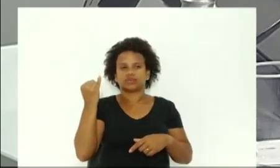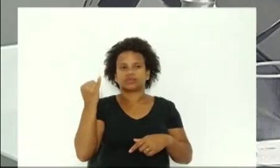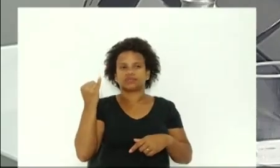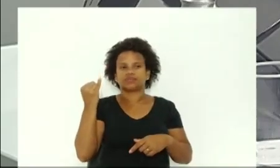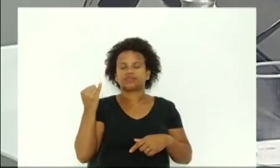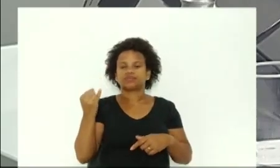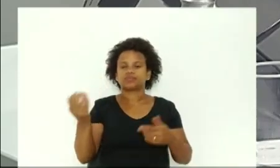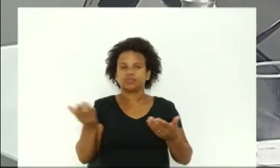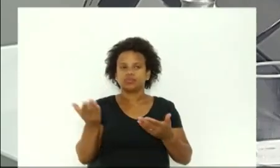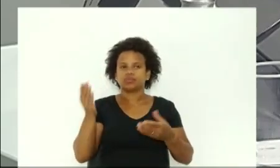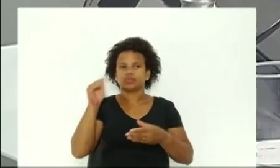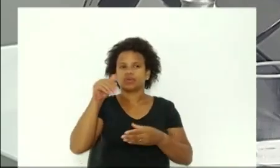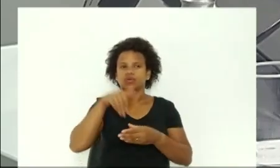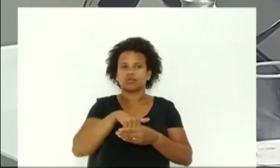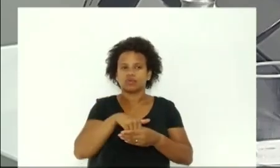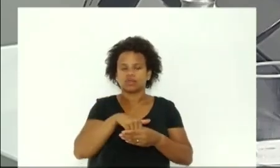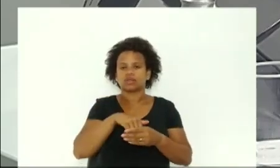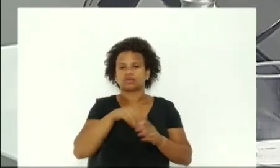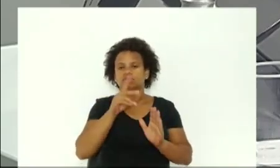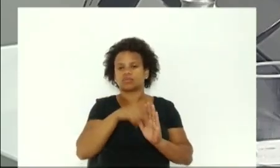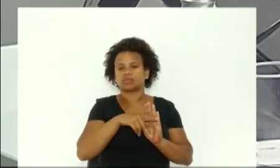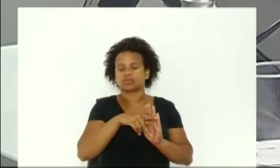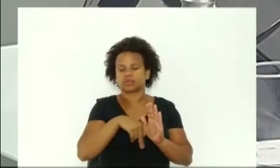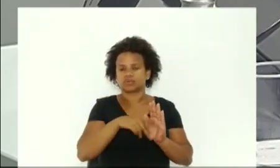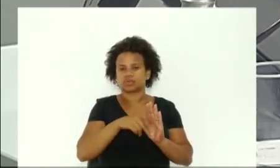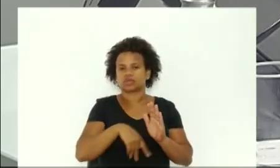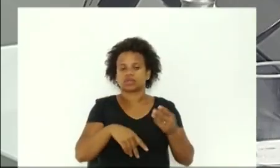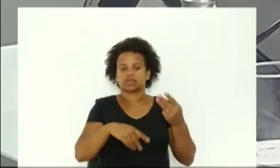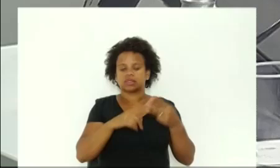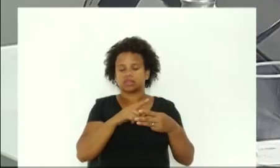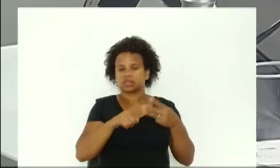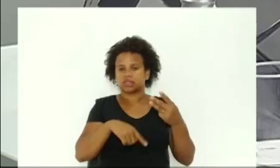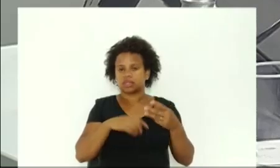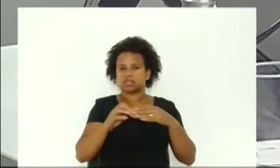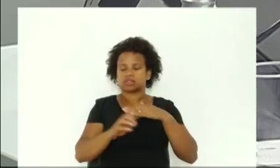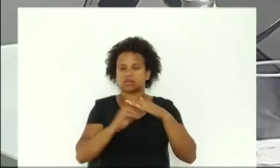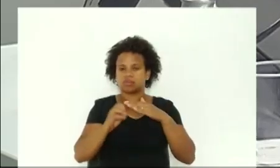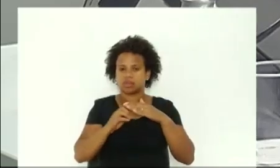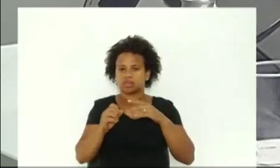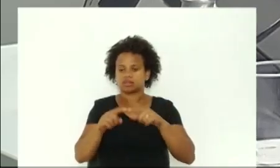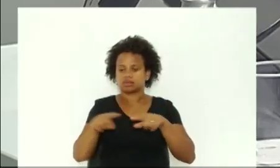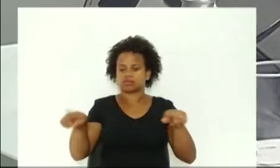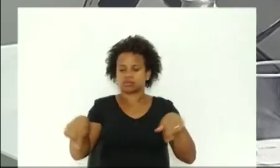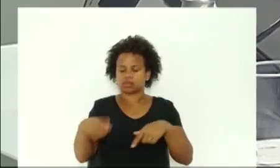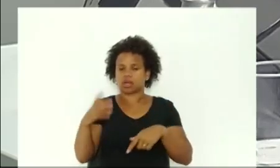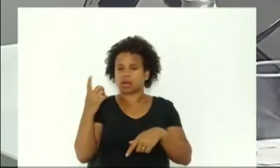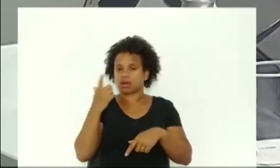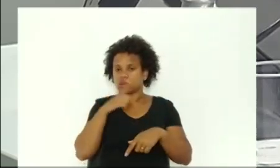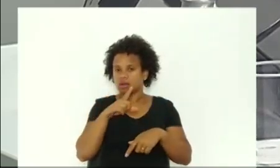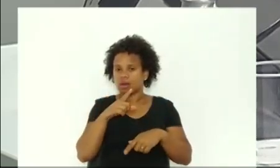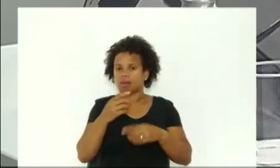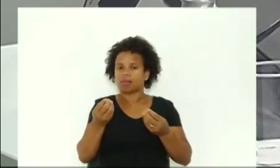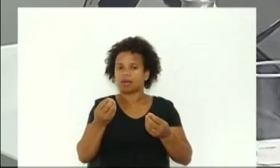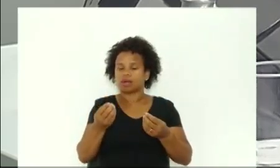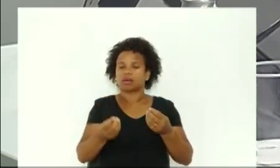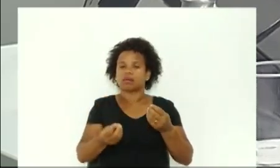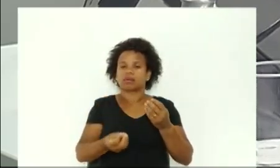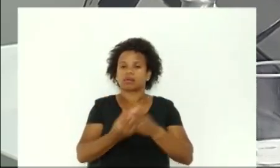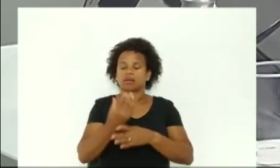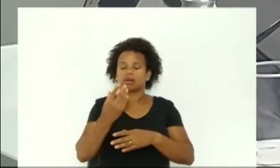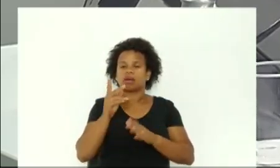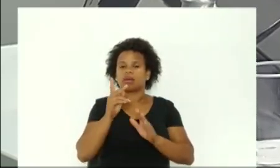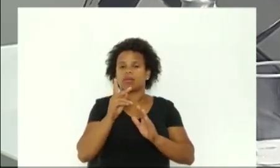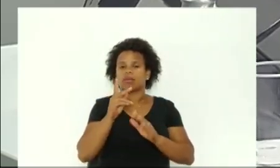votando essas três empresas que vão ganhar um terreno para gerar emprego na nossa cidade. Parabéns pela defesa desses